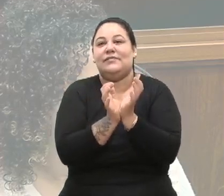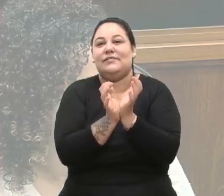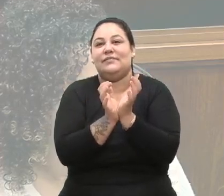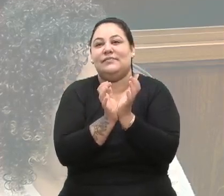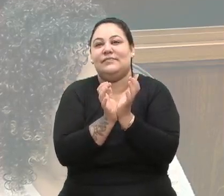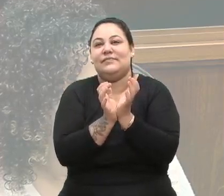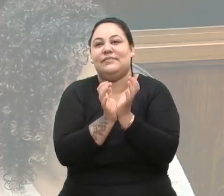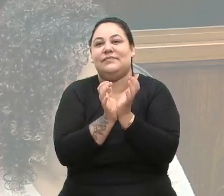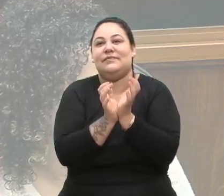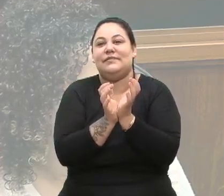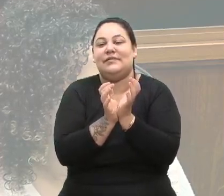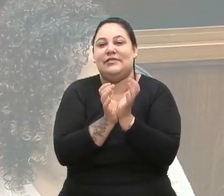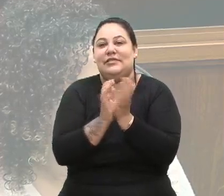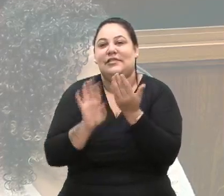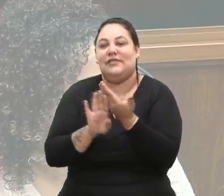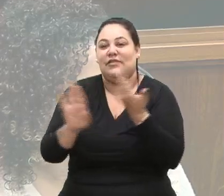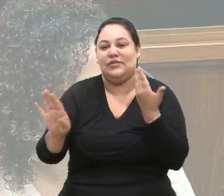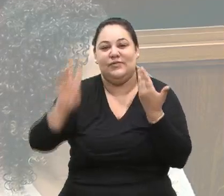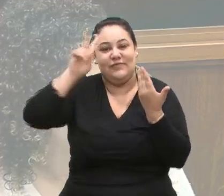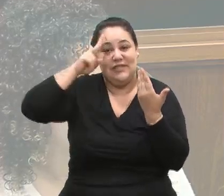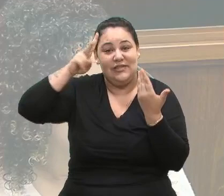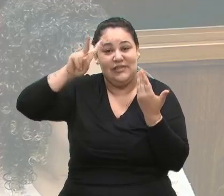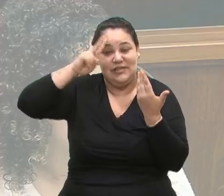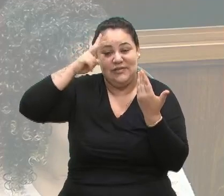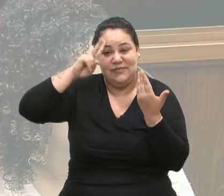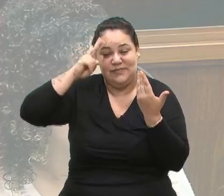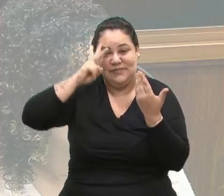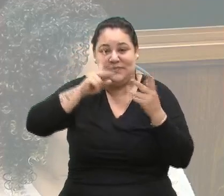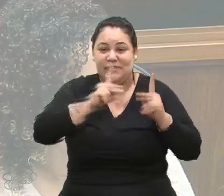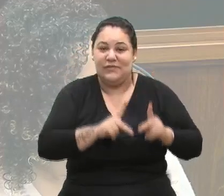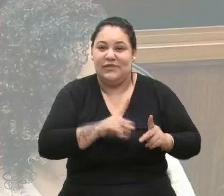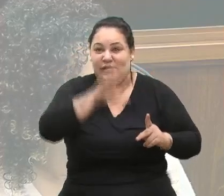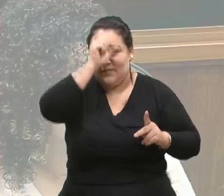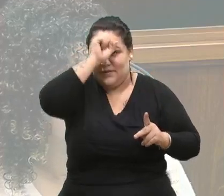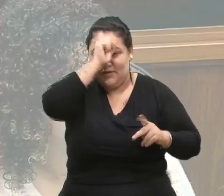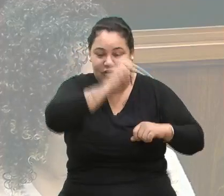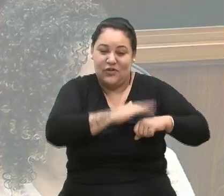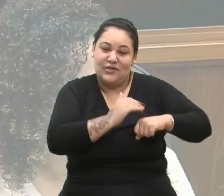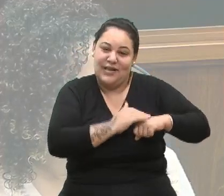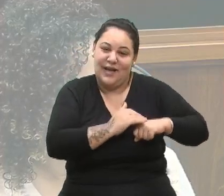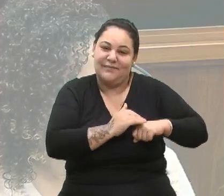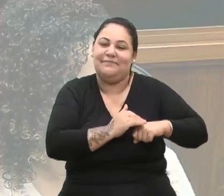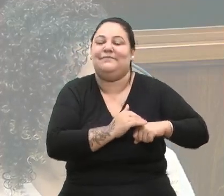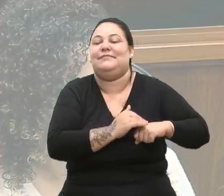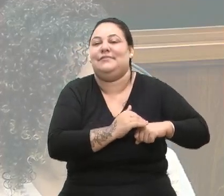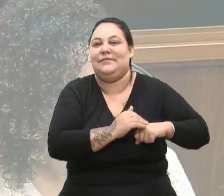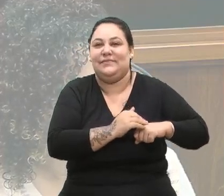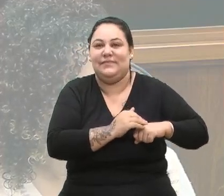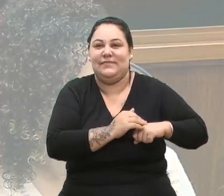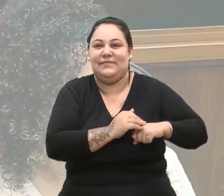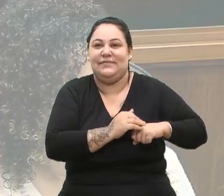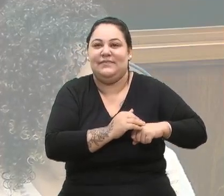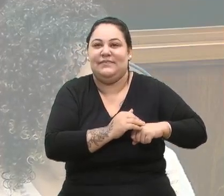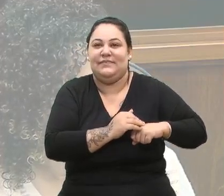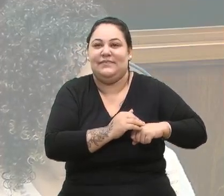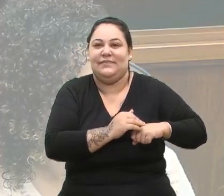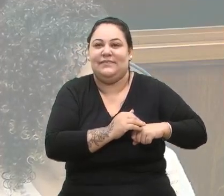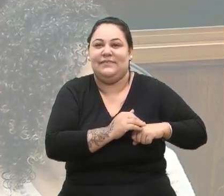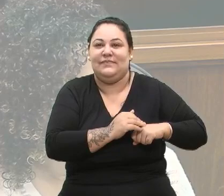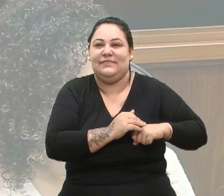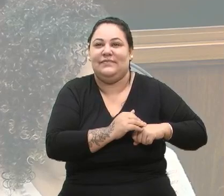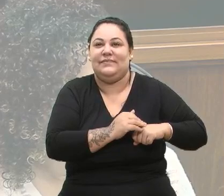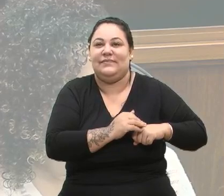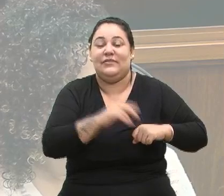entra de licença, que é o vereador Velocino Ex, uma pessoa que aprendi a gostar, um queridão aqui na Câmara, acho que é unanimidade, né,